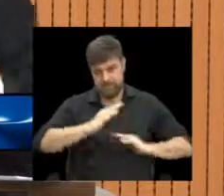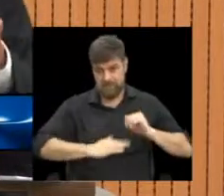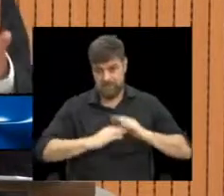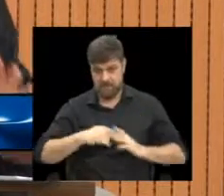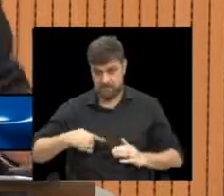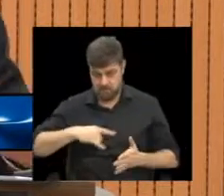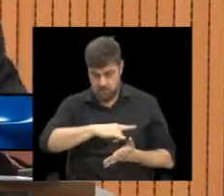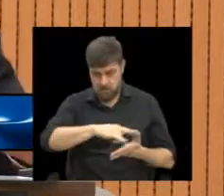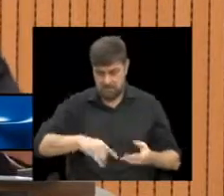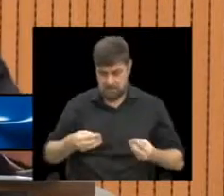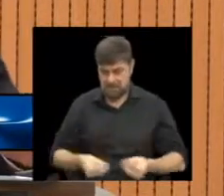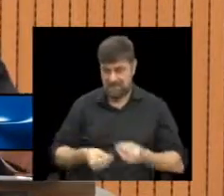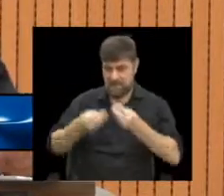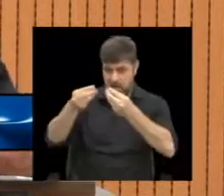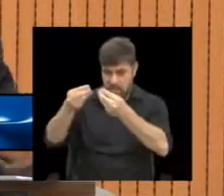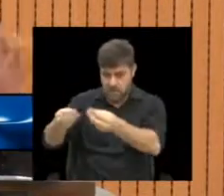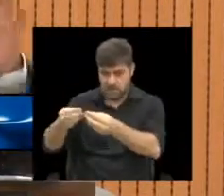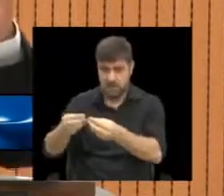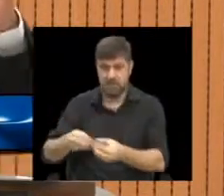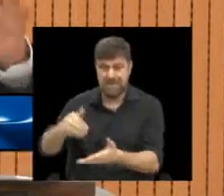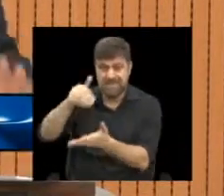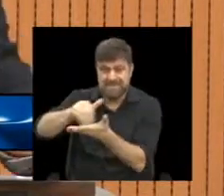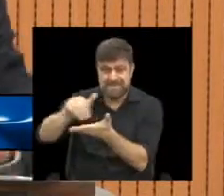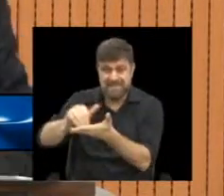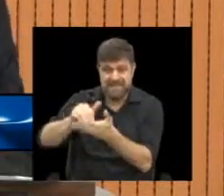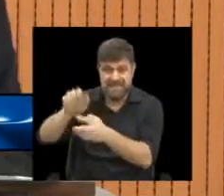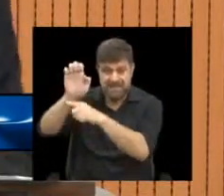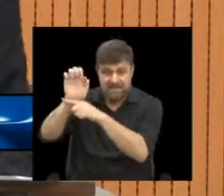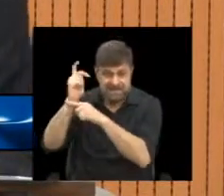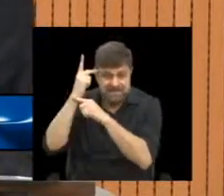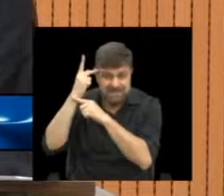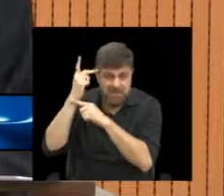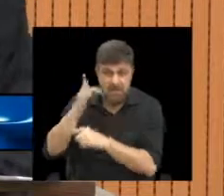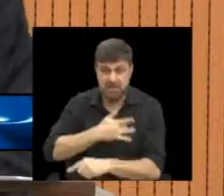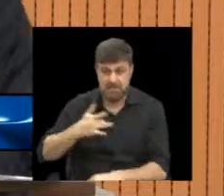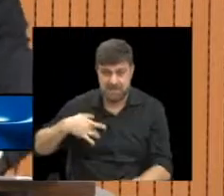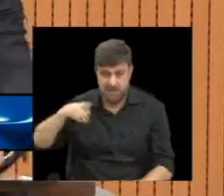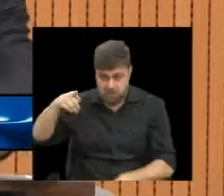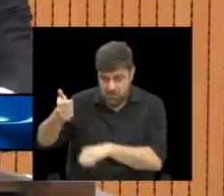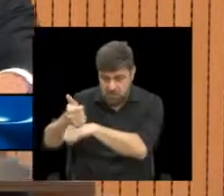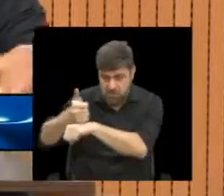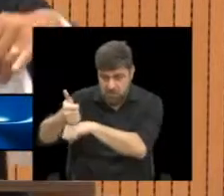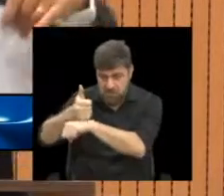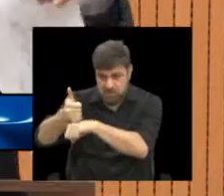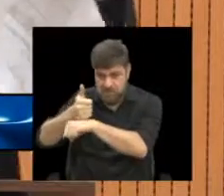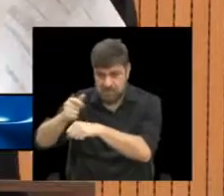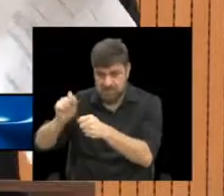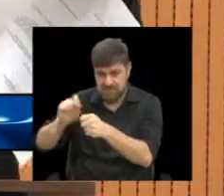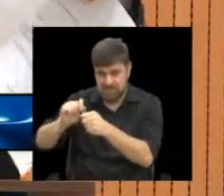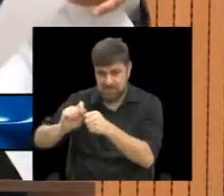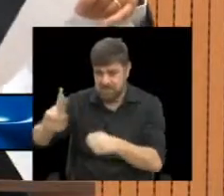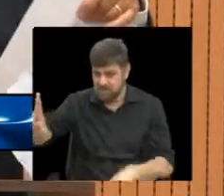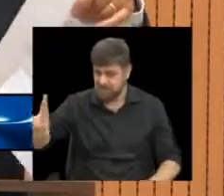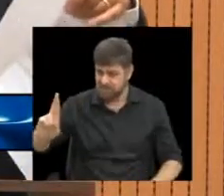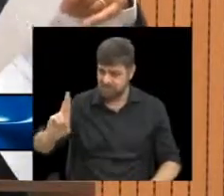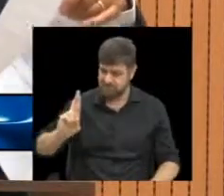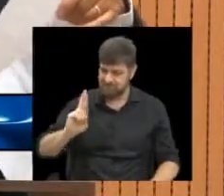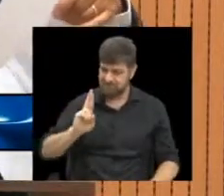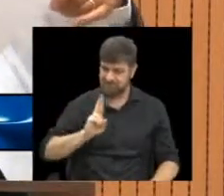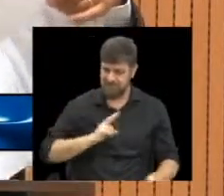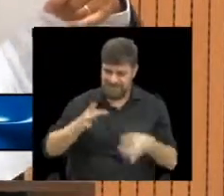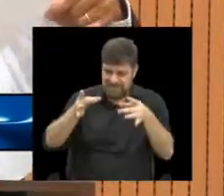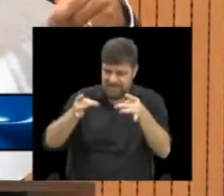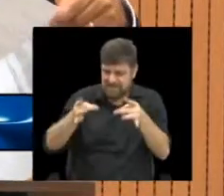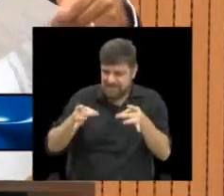moção chegou à Secretaria de Estado, foi encaminhada aos técnicos e numa resposta muito bem